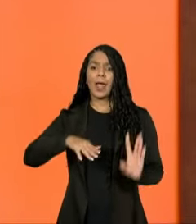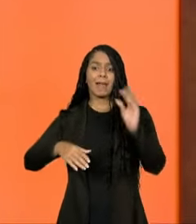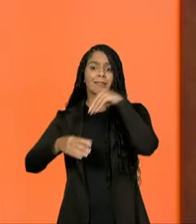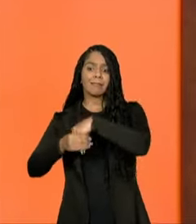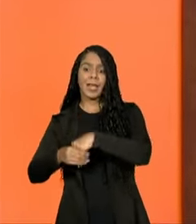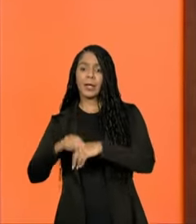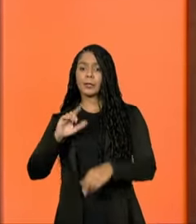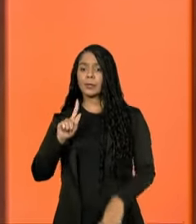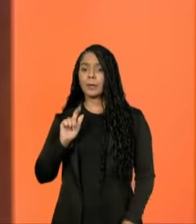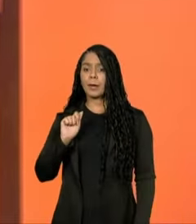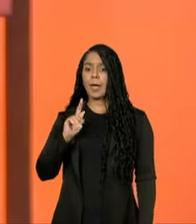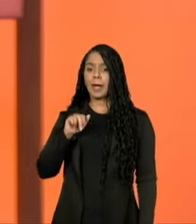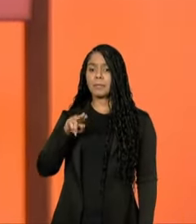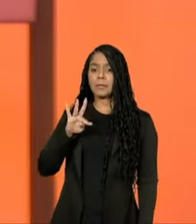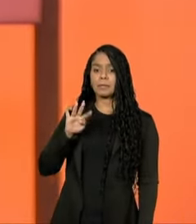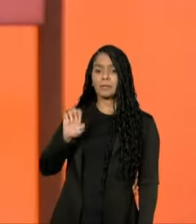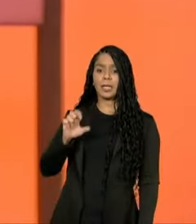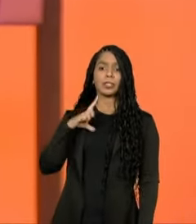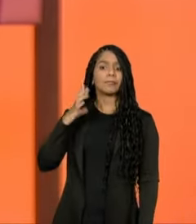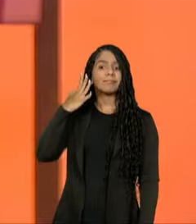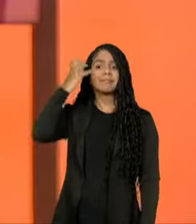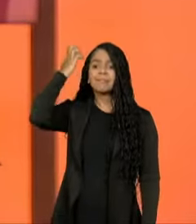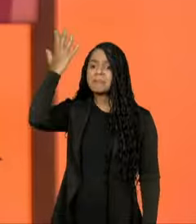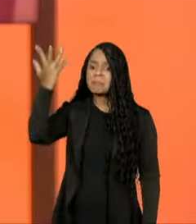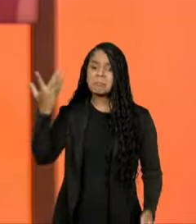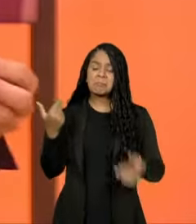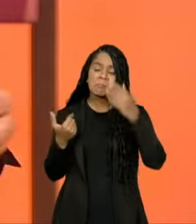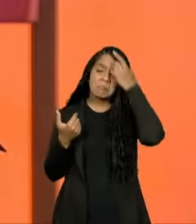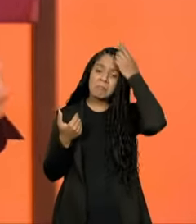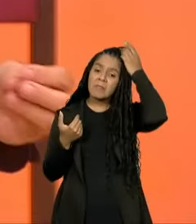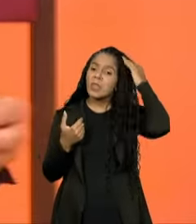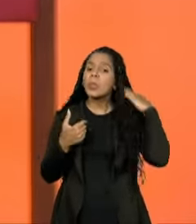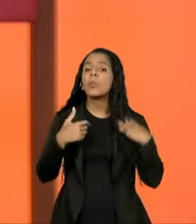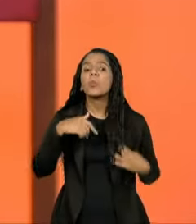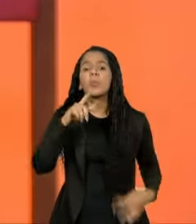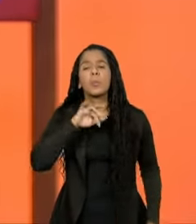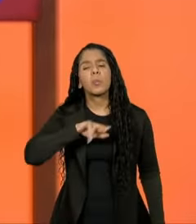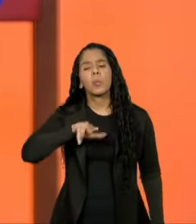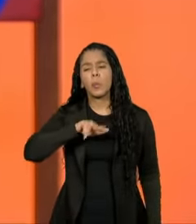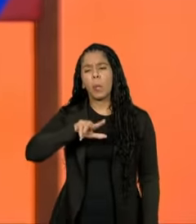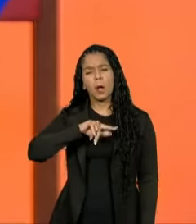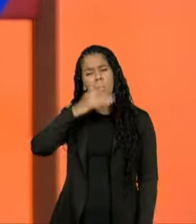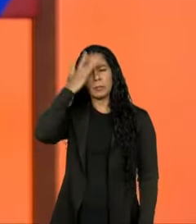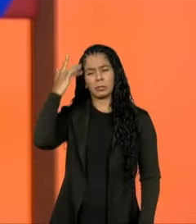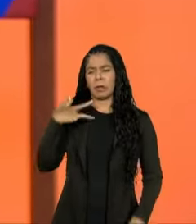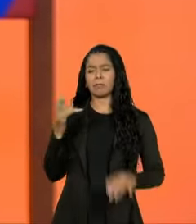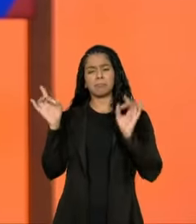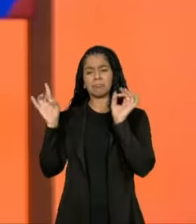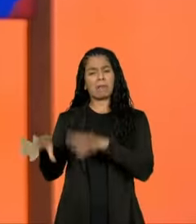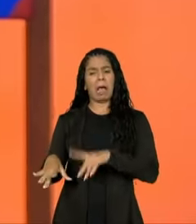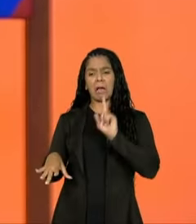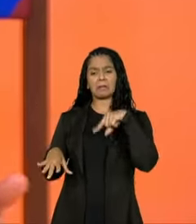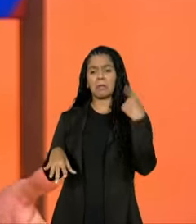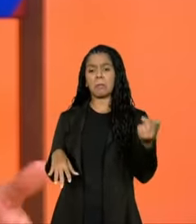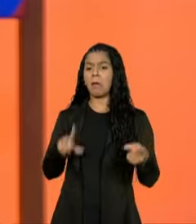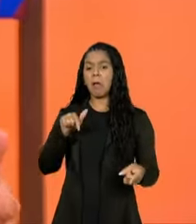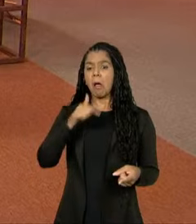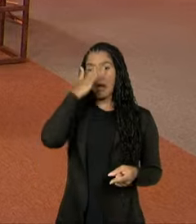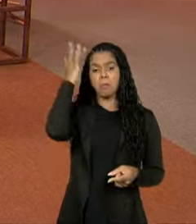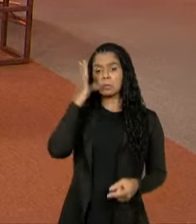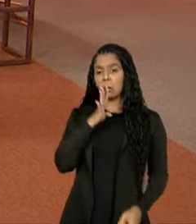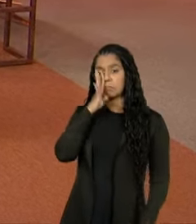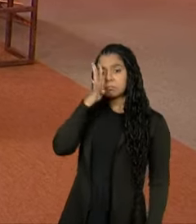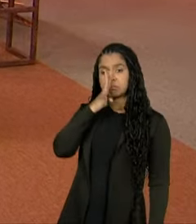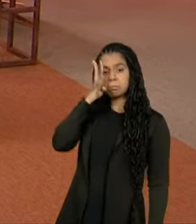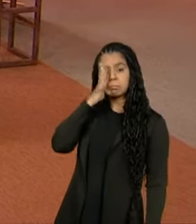Então, não é uma pessoa que... O que aconteceu com ele? Que está numa... Ele sai logo depois. Assim, é uma pessoa muito despretensiosa ali